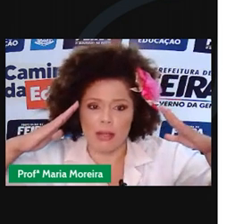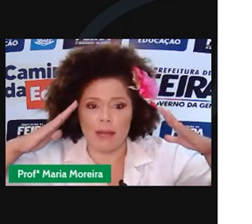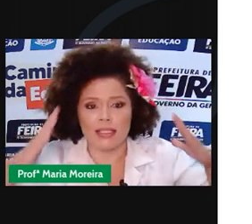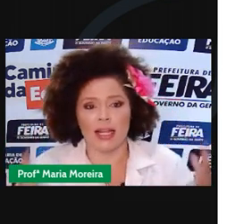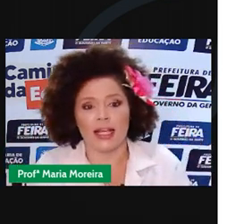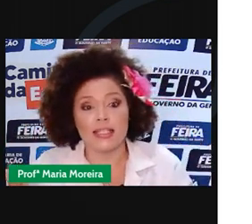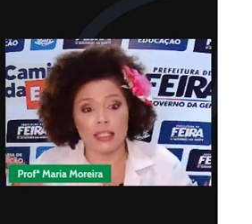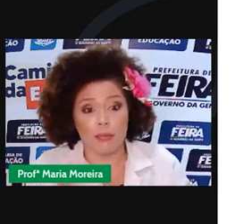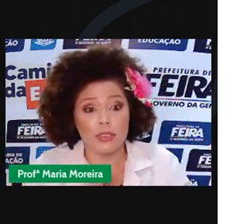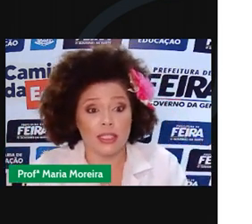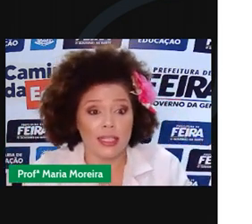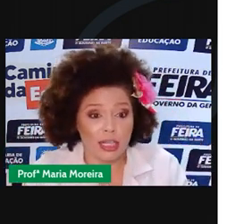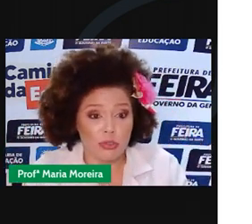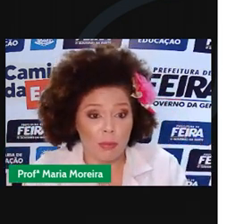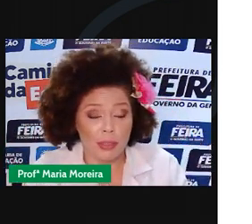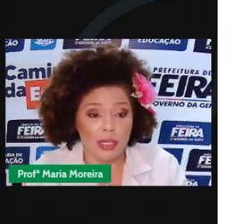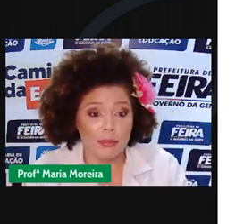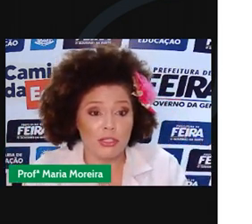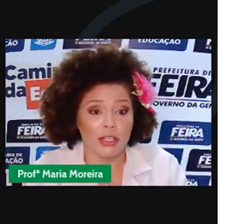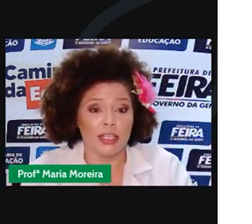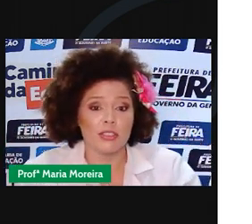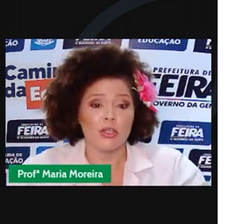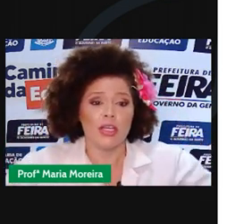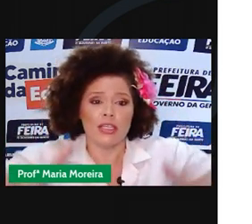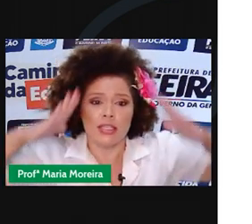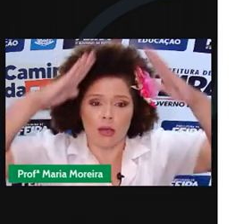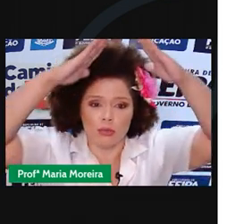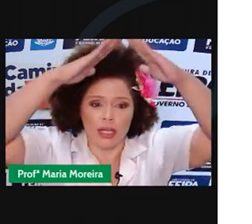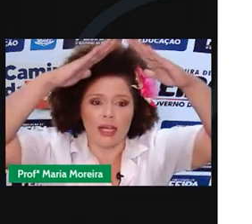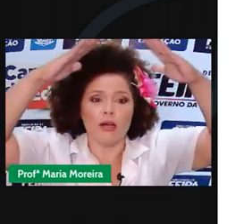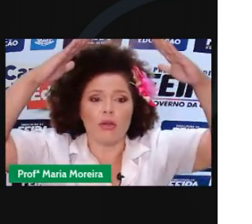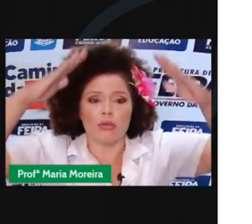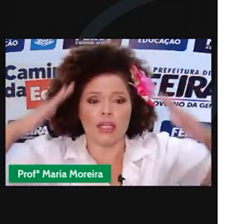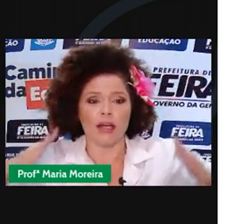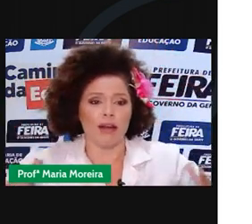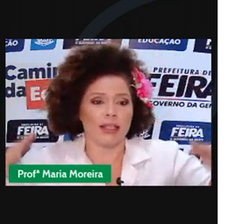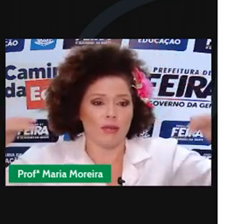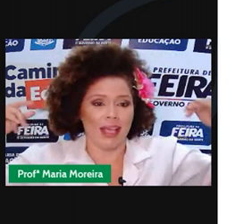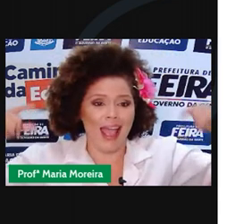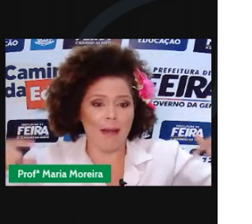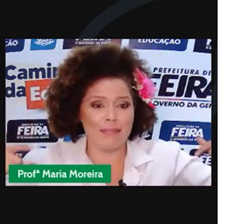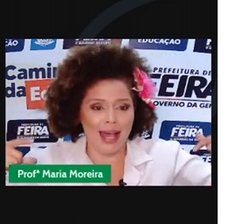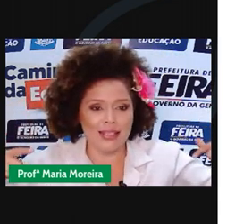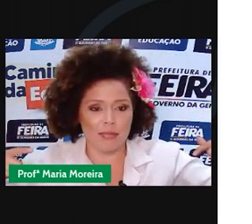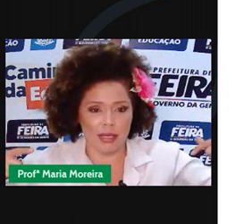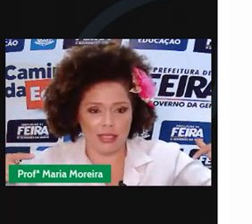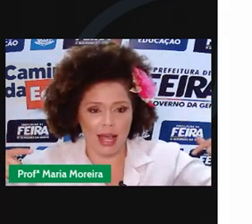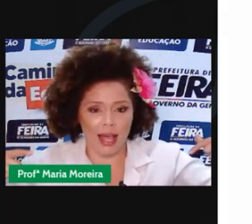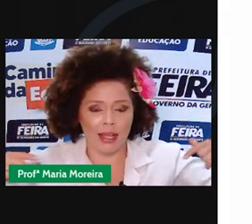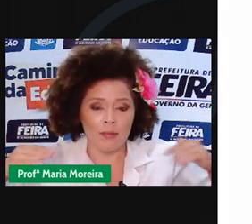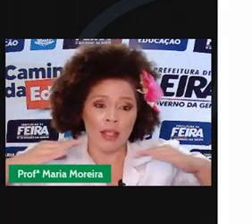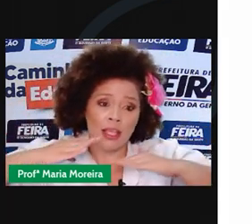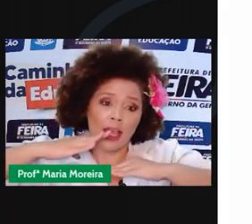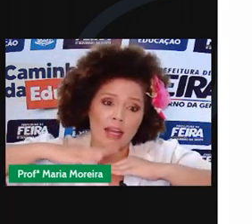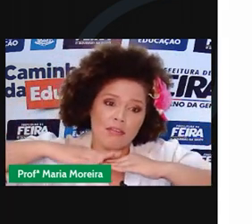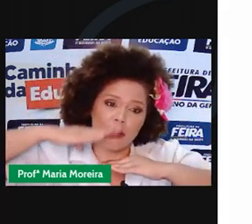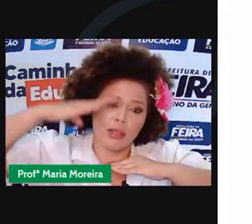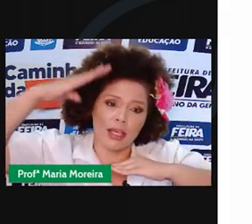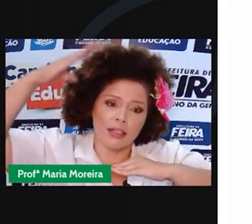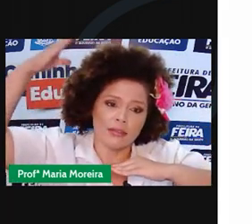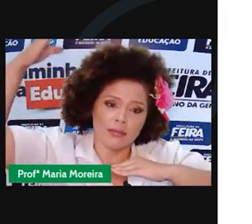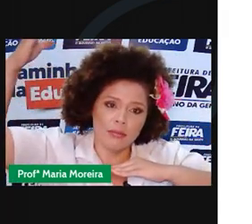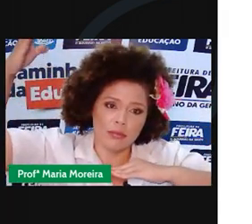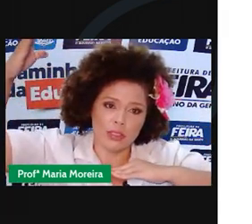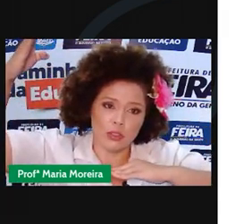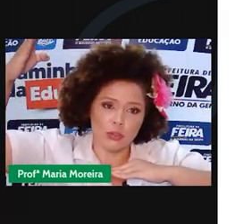obviamente né mas eu larguei Cida por se tratar de uma pirâmide não é isso quiser um triângulo e um triângulo aí tem o que a base mas eu área E